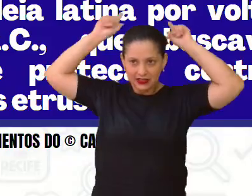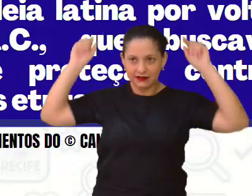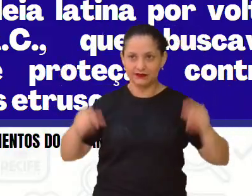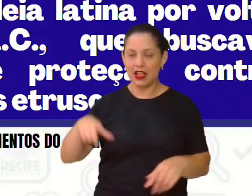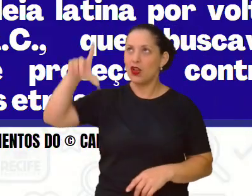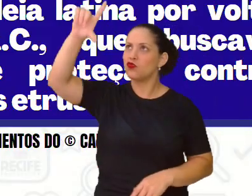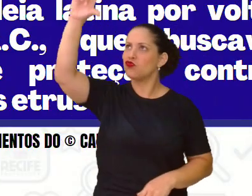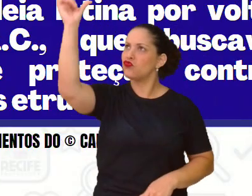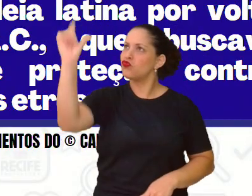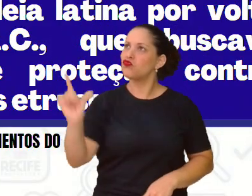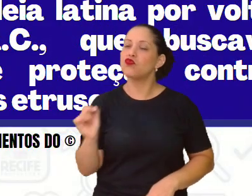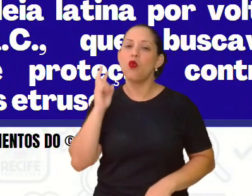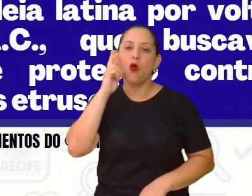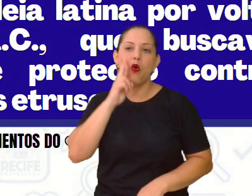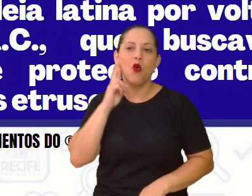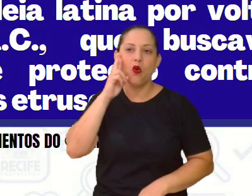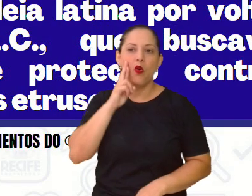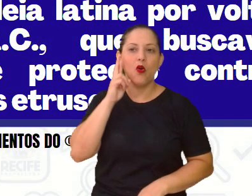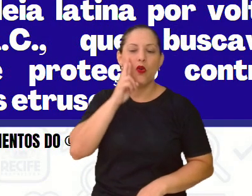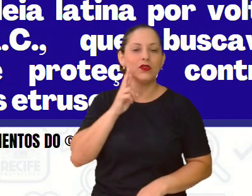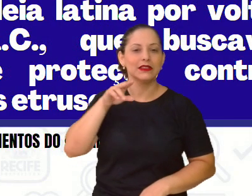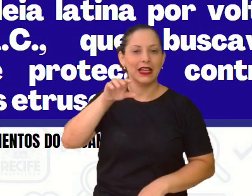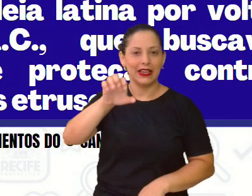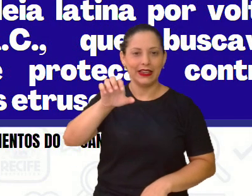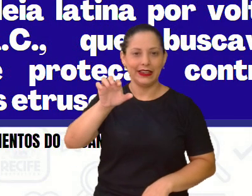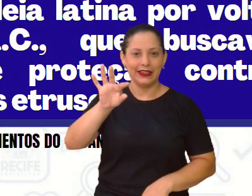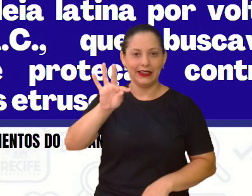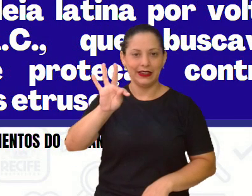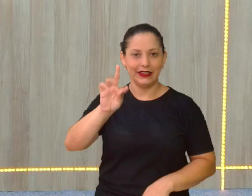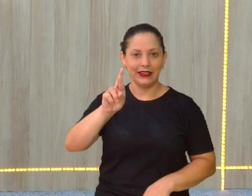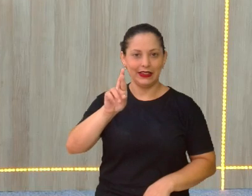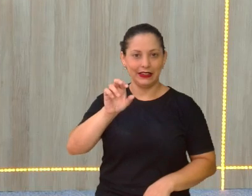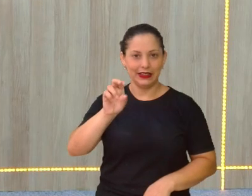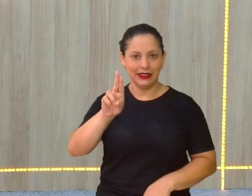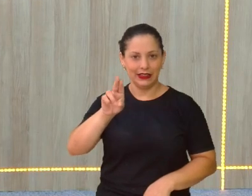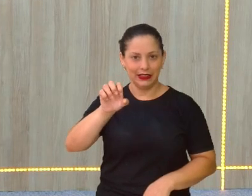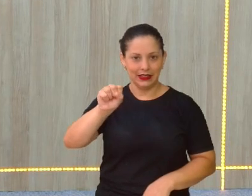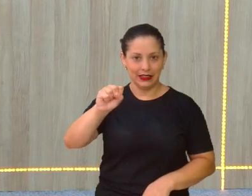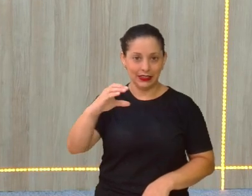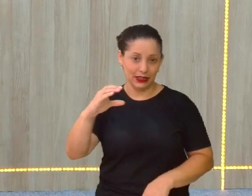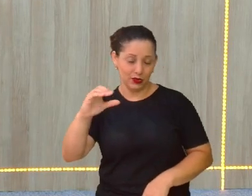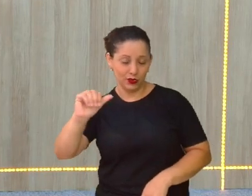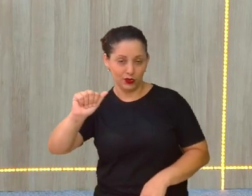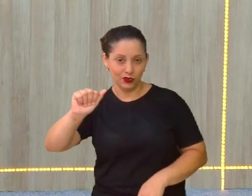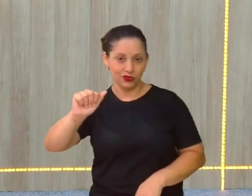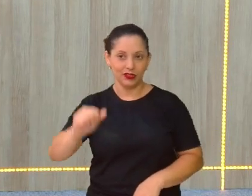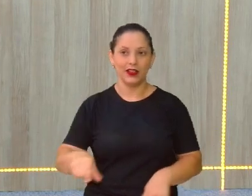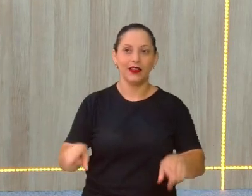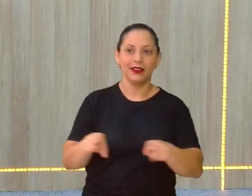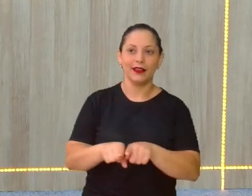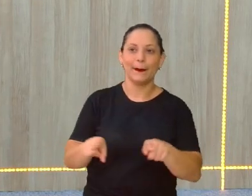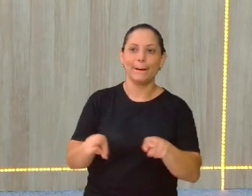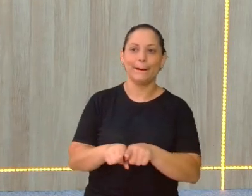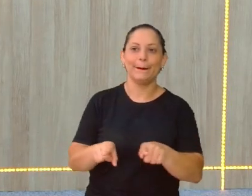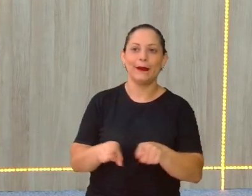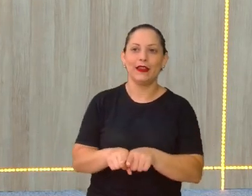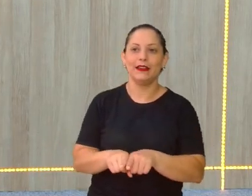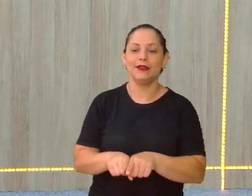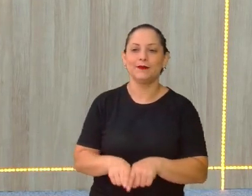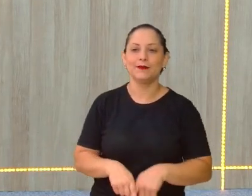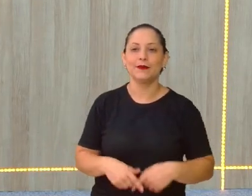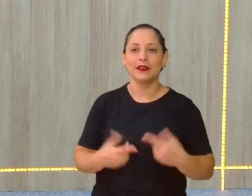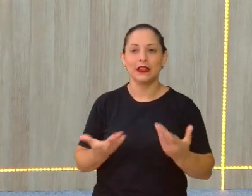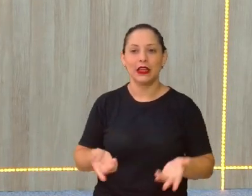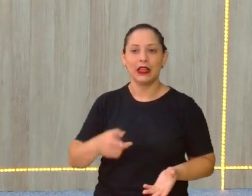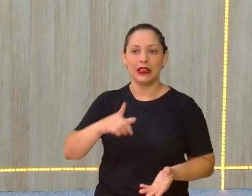influência etrusca, os italianos aqui, ou italiotas, né? Latinos, e aqui, ó,